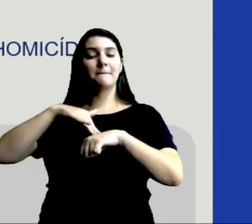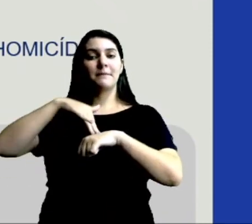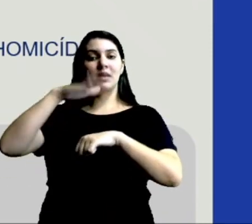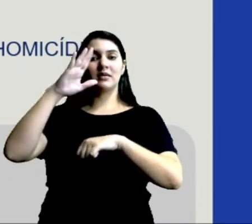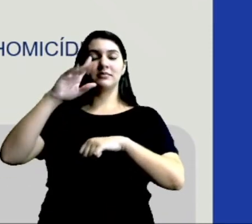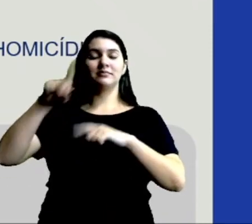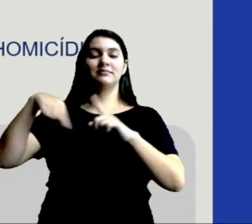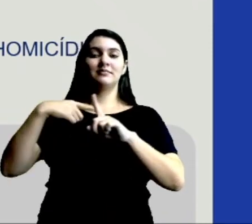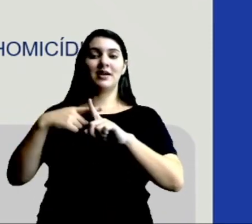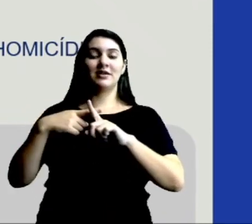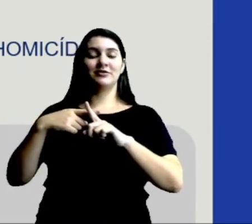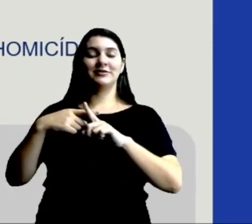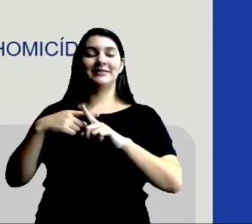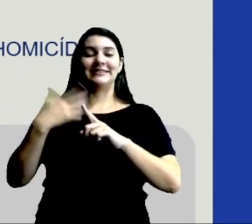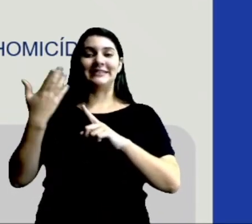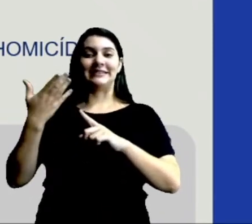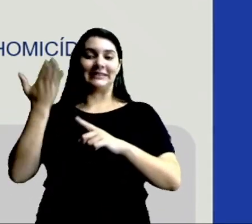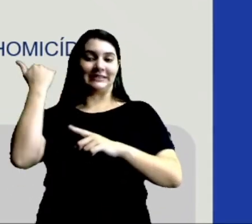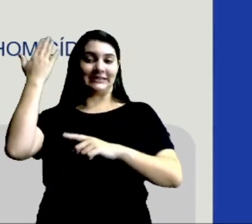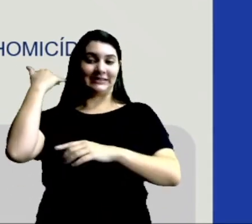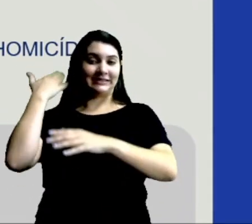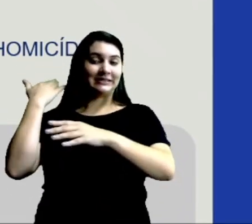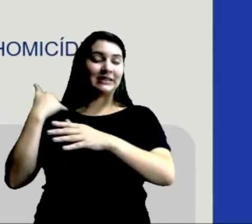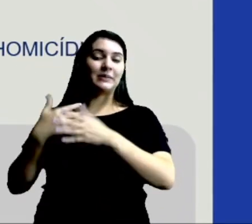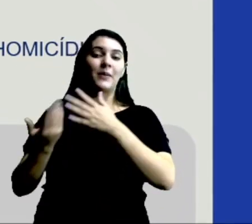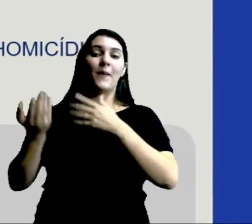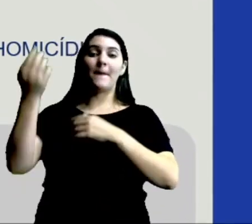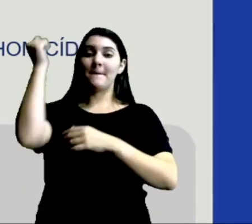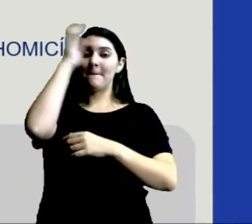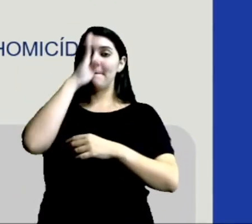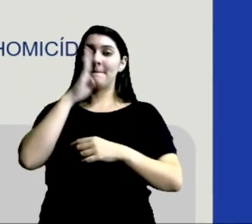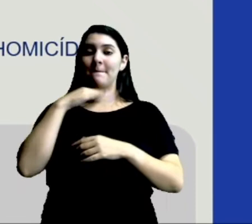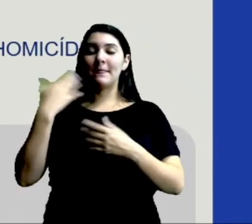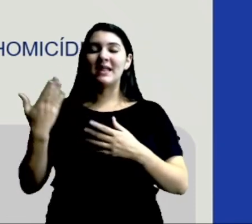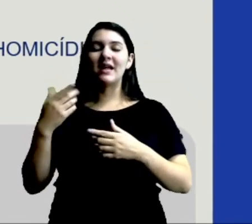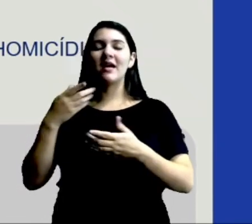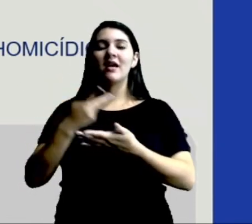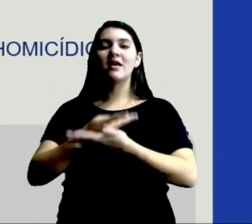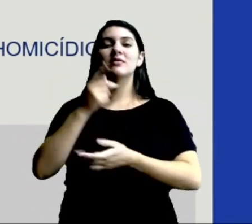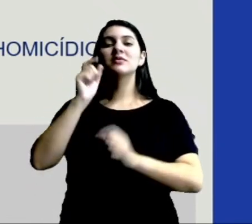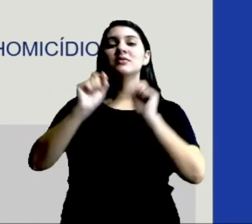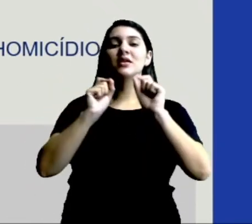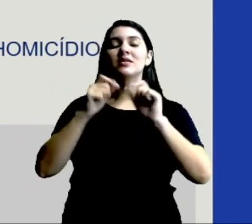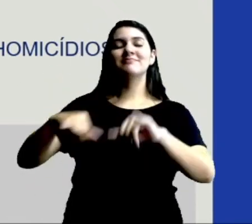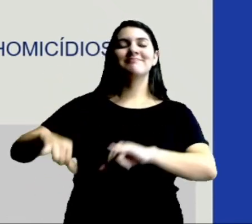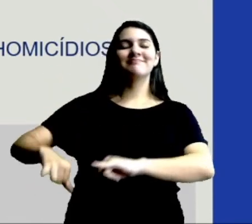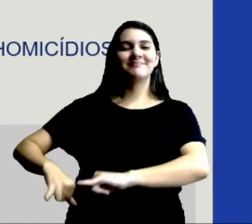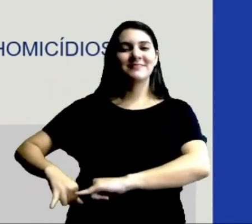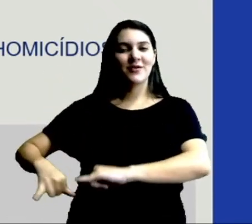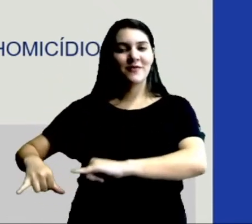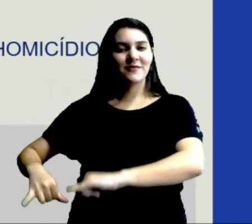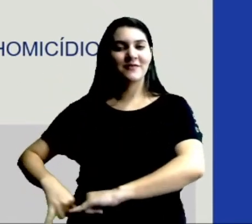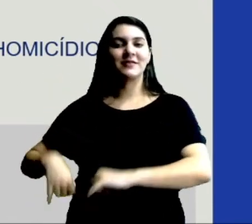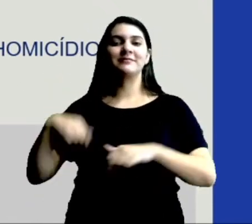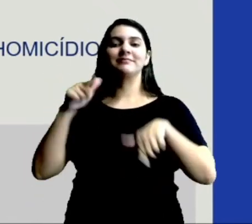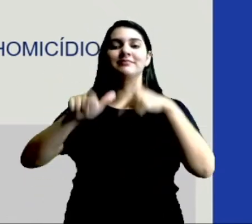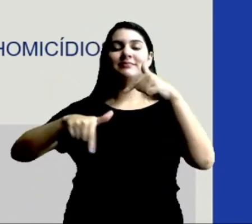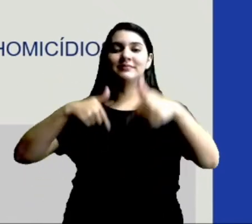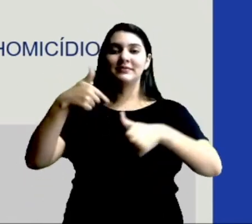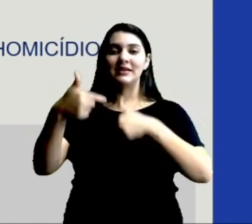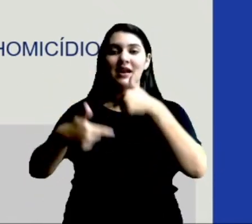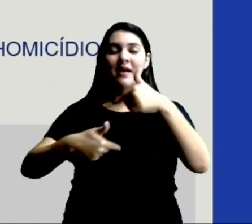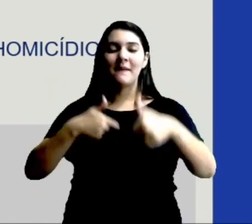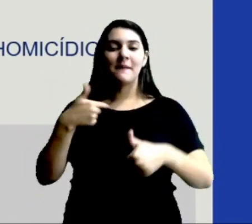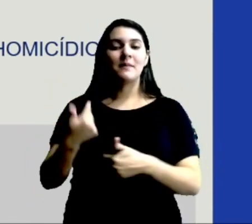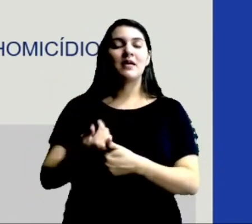época do Brasil colônia, o que acontecia? Eles sofriam muito, eles trabalhavam demais, eles trabalhavam até